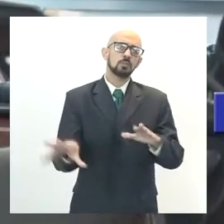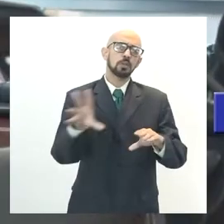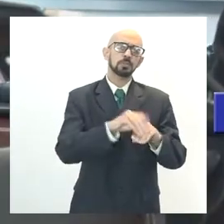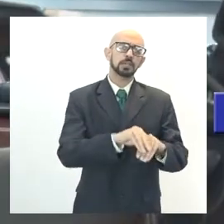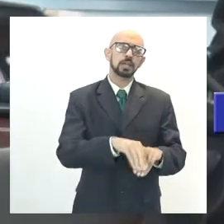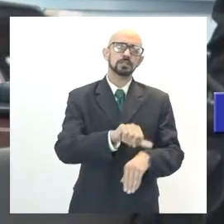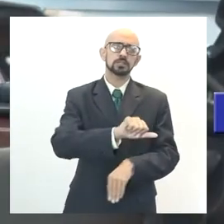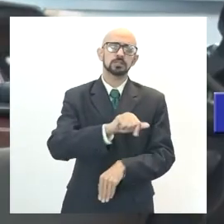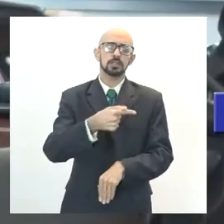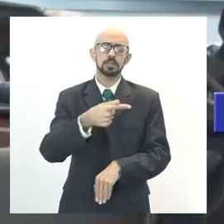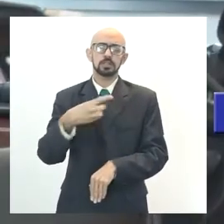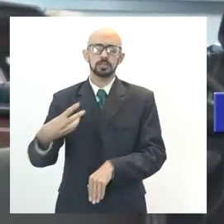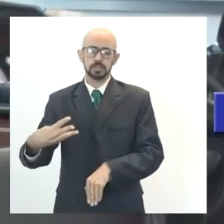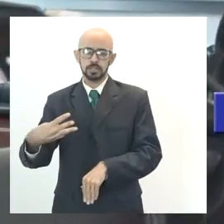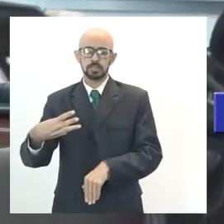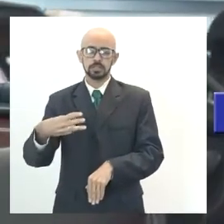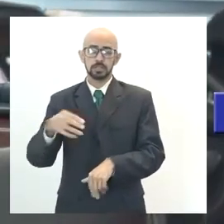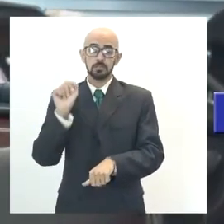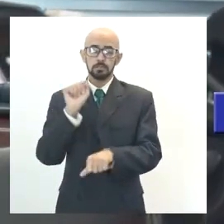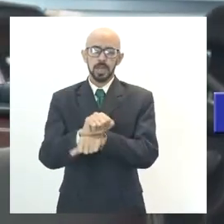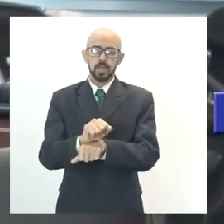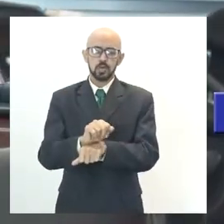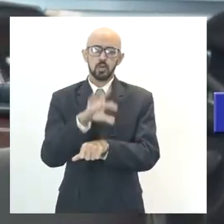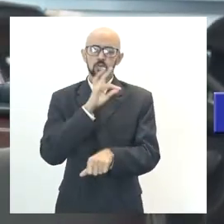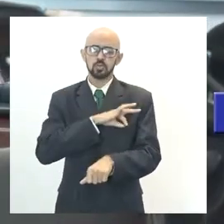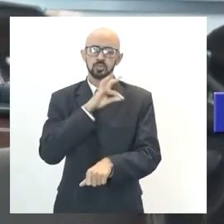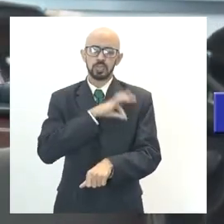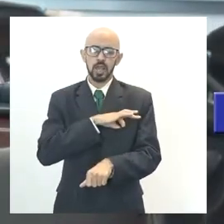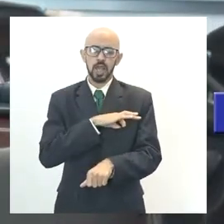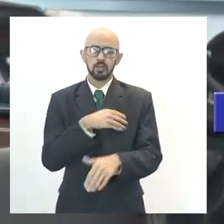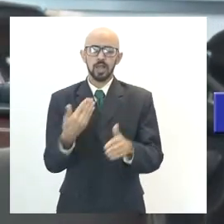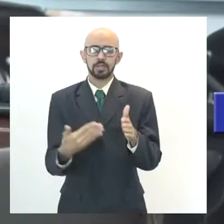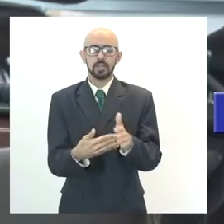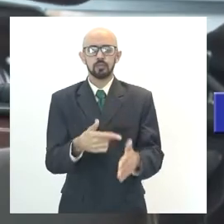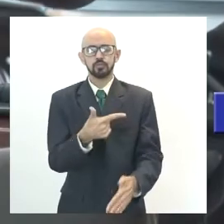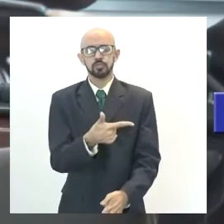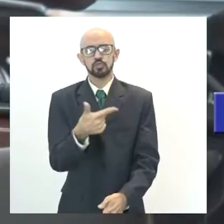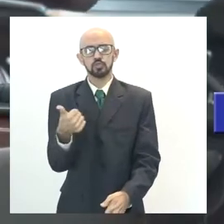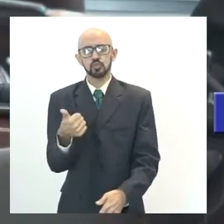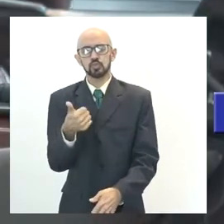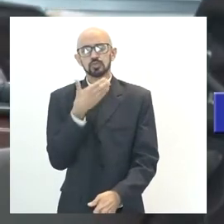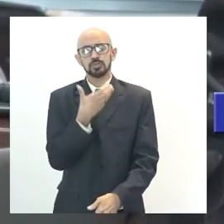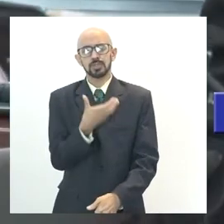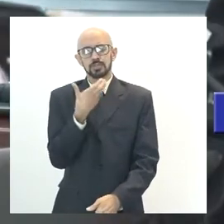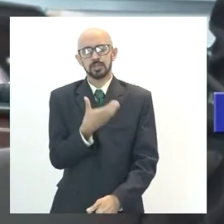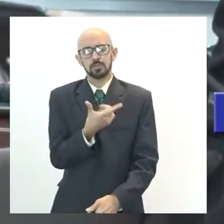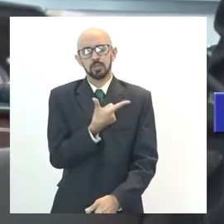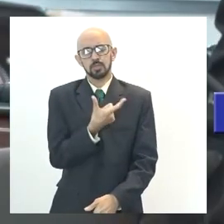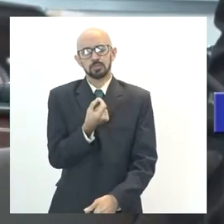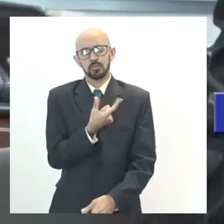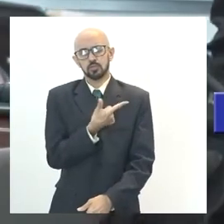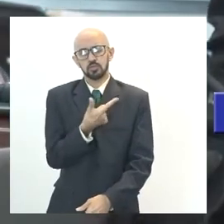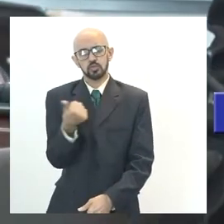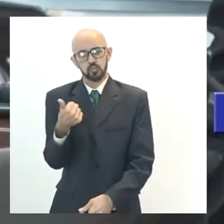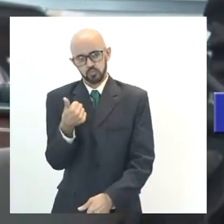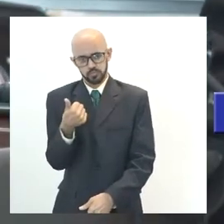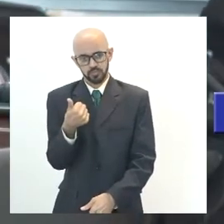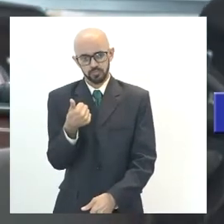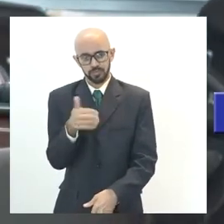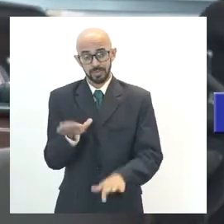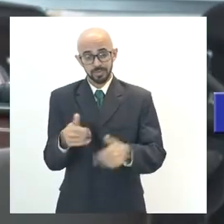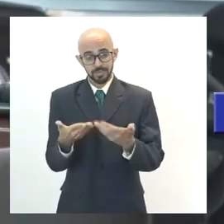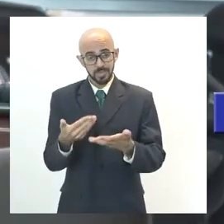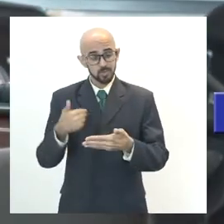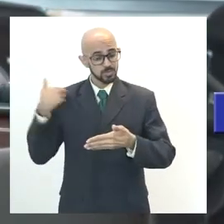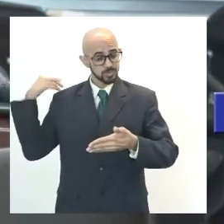173 que cuja ou o salário dos Servidores até dia vinte e um de dezembro de 21 então a gente vem ao longo